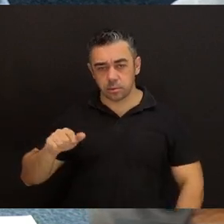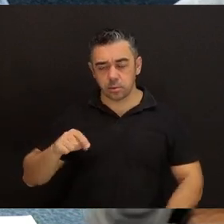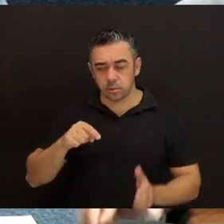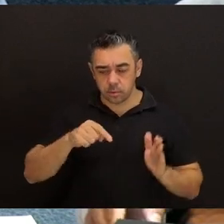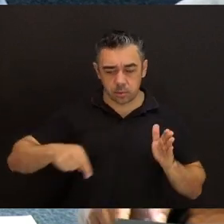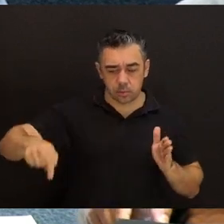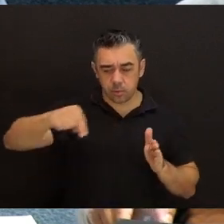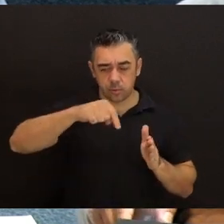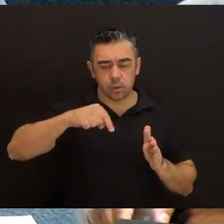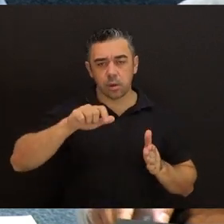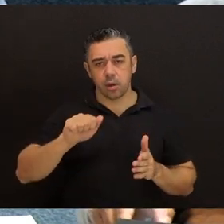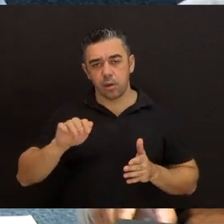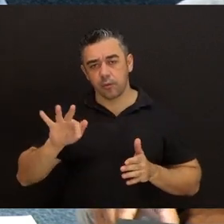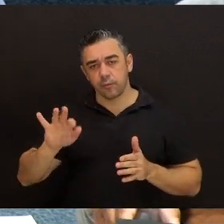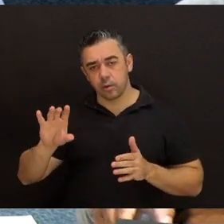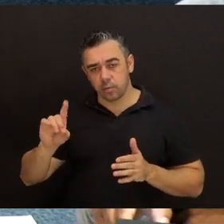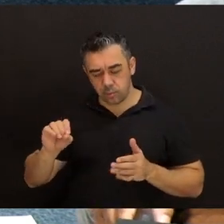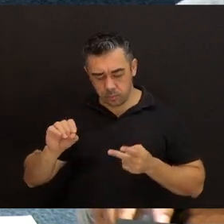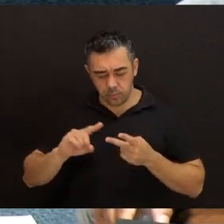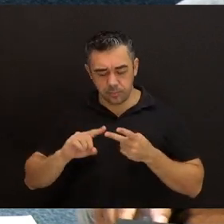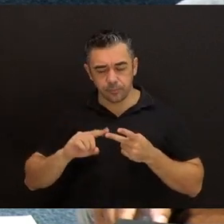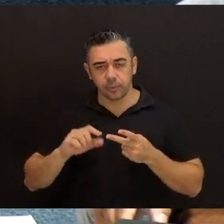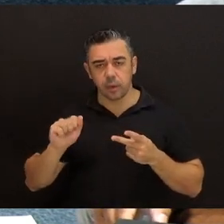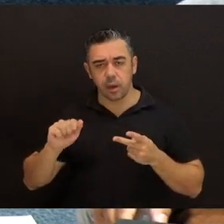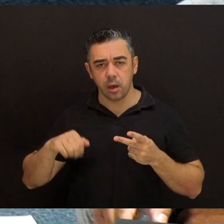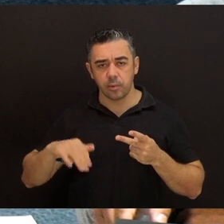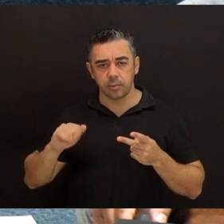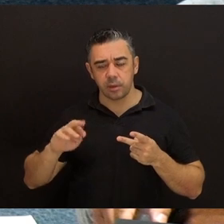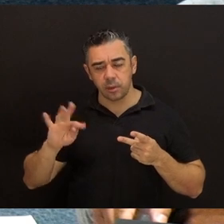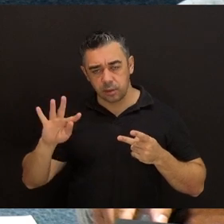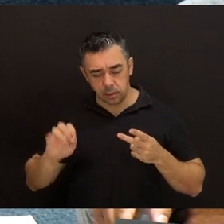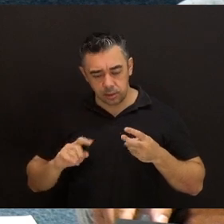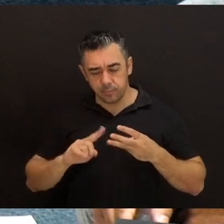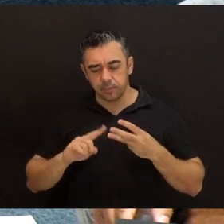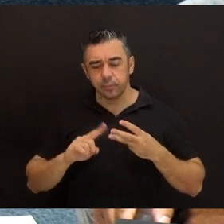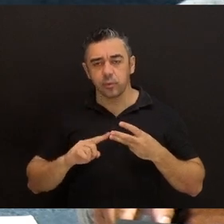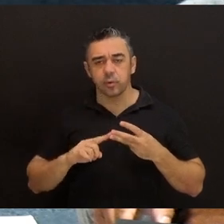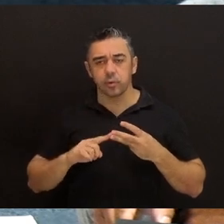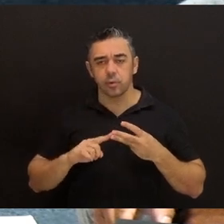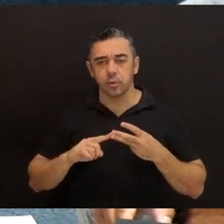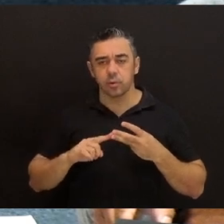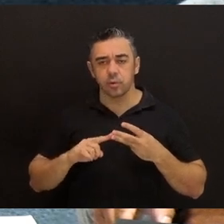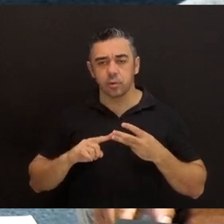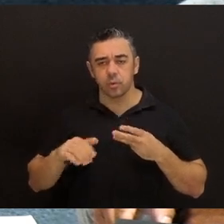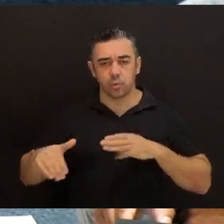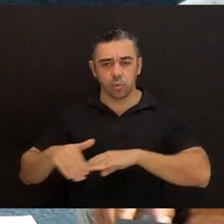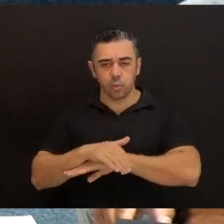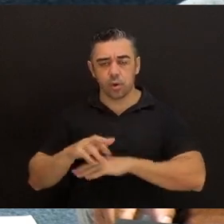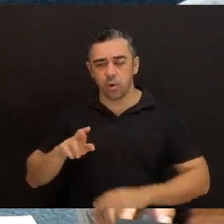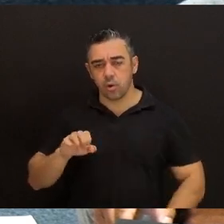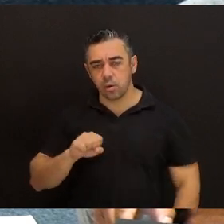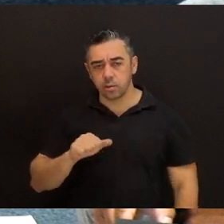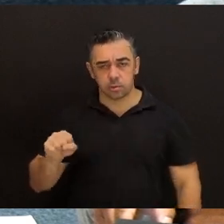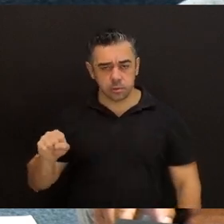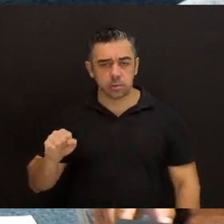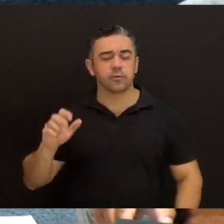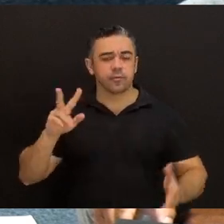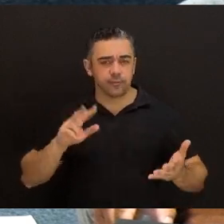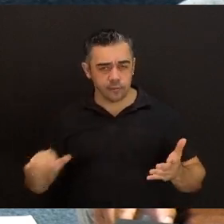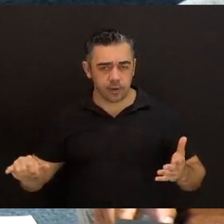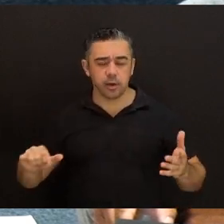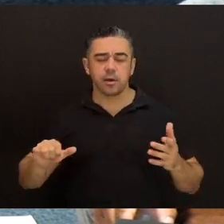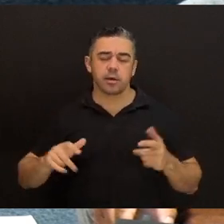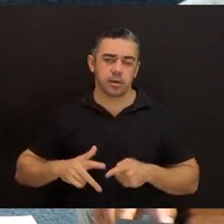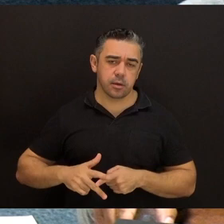Alfredo Pinto com Almirante Alexandrino e com a Rua das Rosas que é um problema bem bem complicado que vai ser resolvido nessa